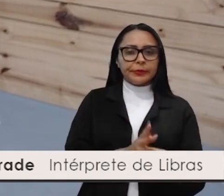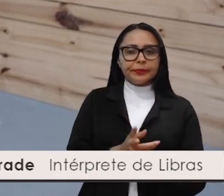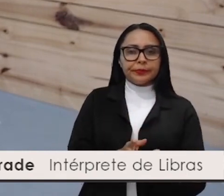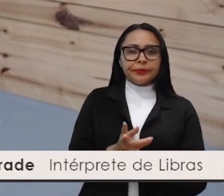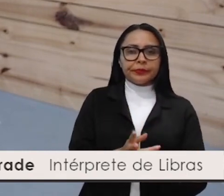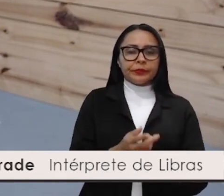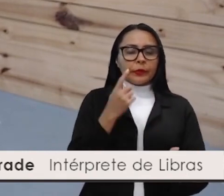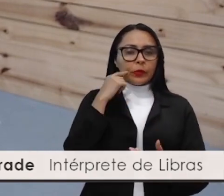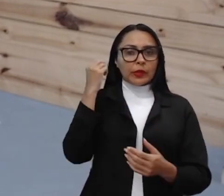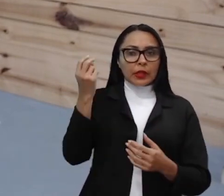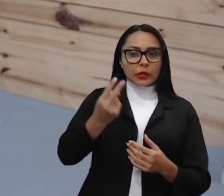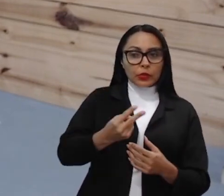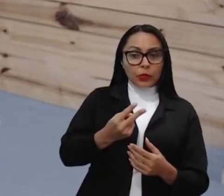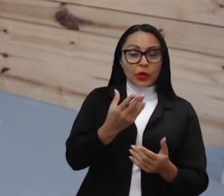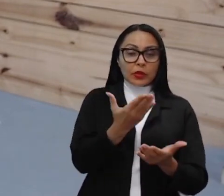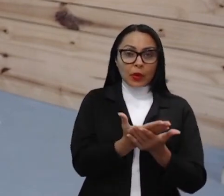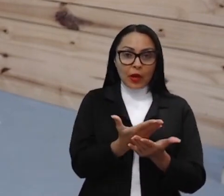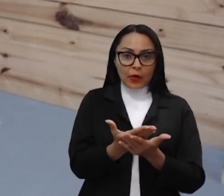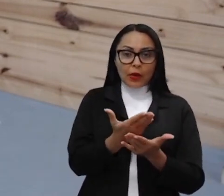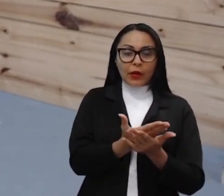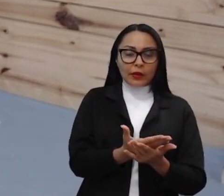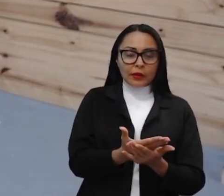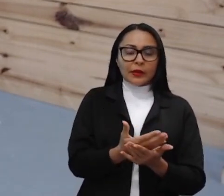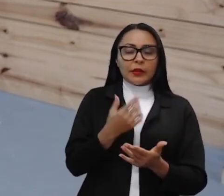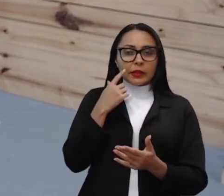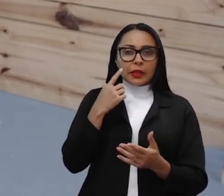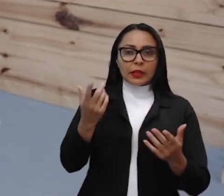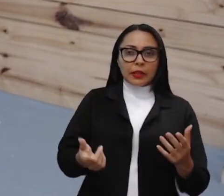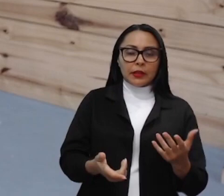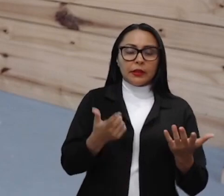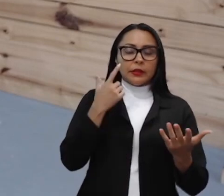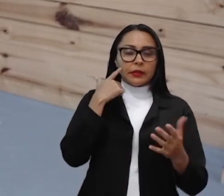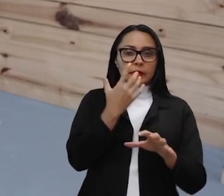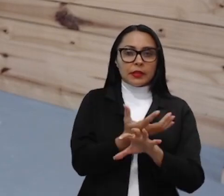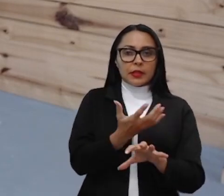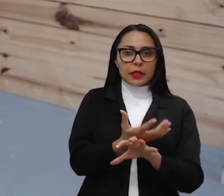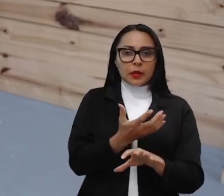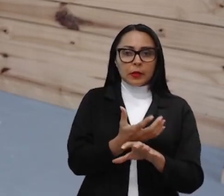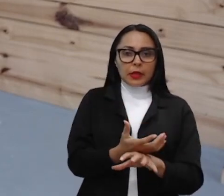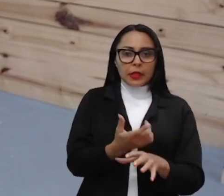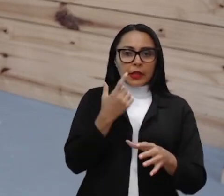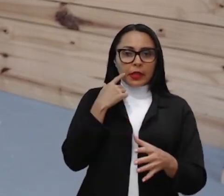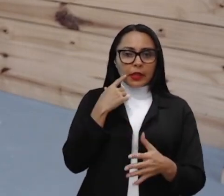com a unidade 2 da disciplina Cadeia de Suprimentos.